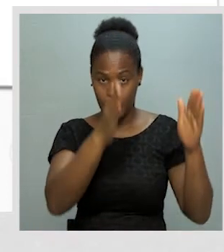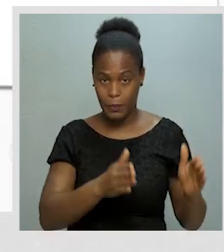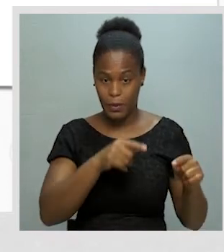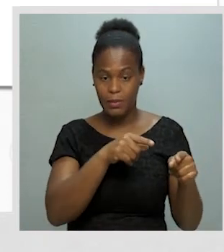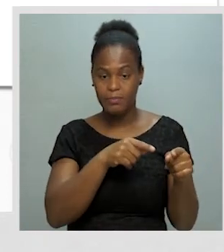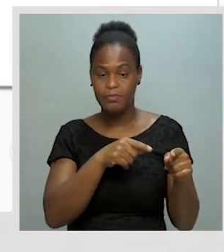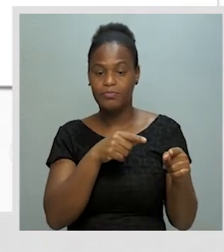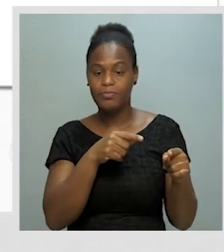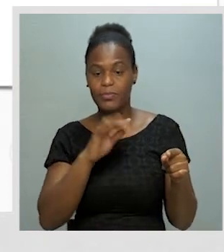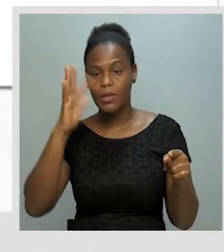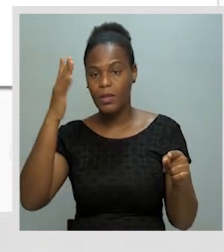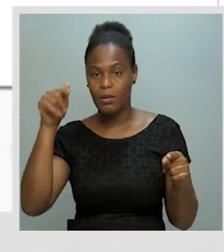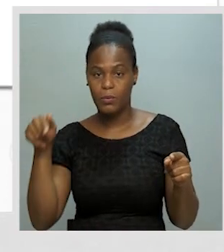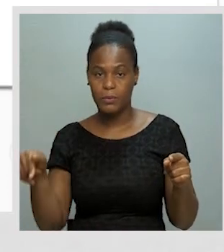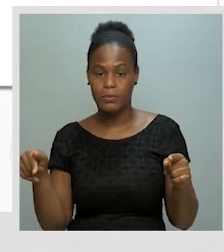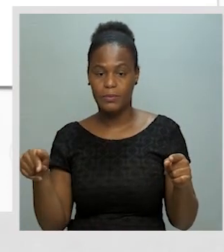com direito por teu lado,